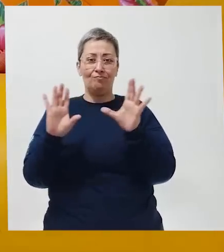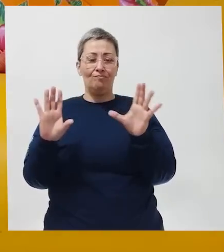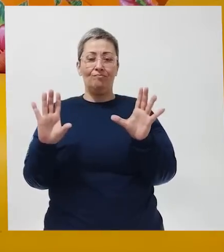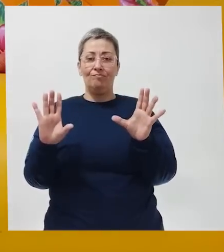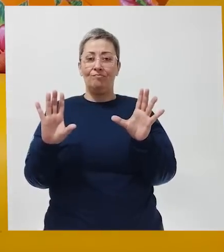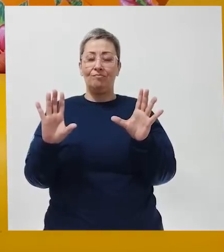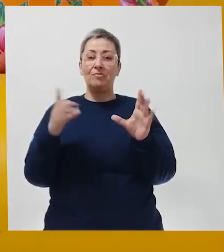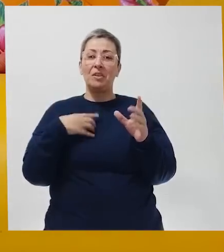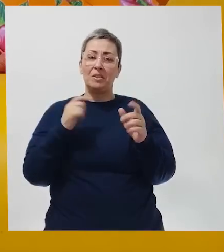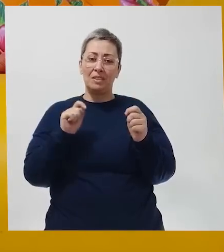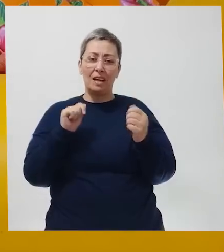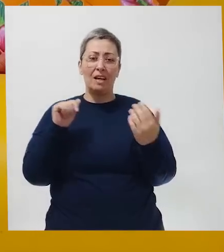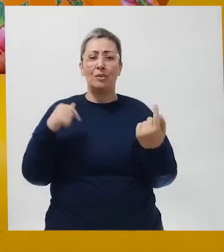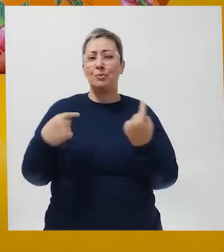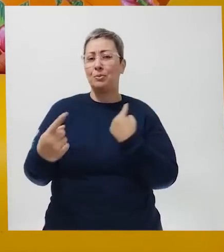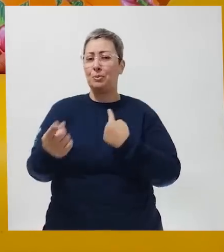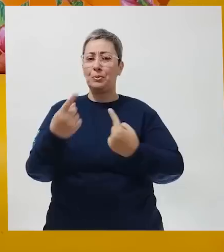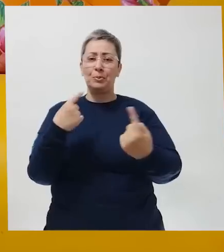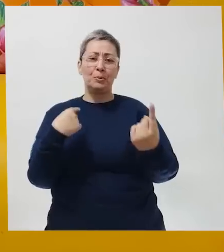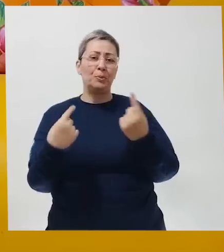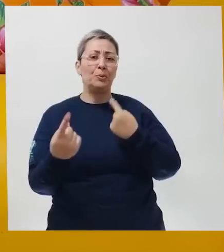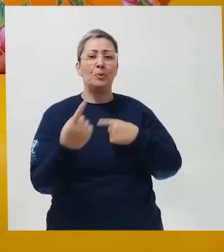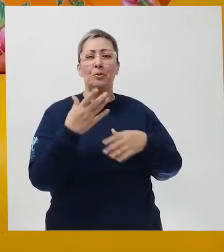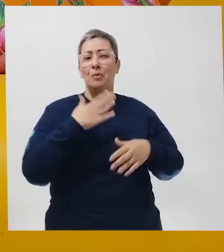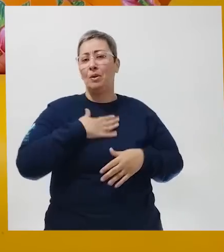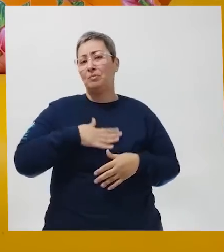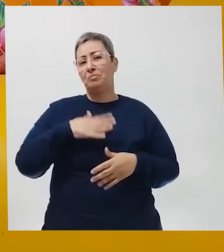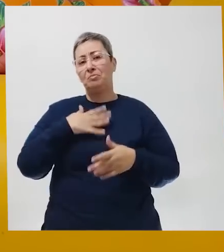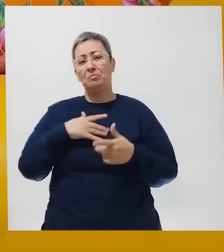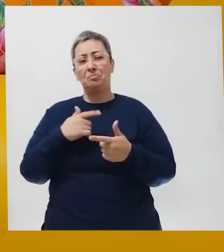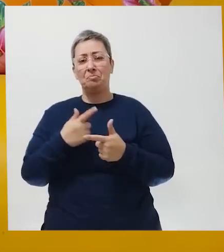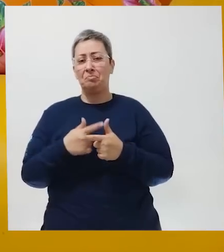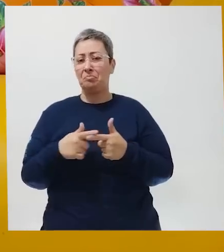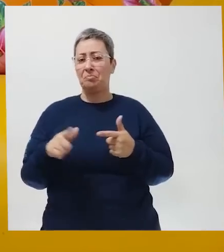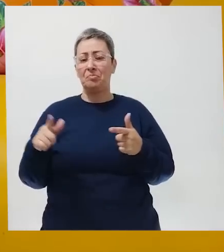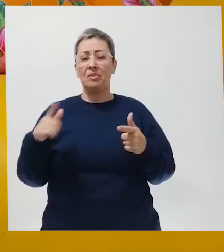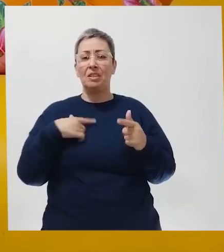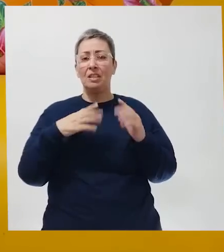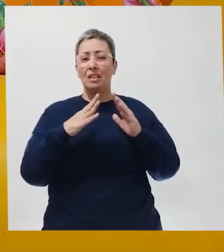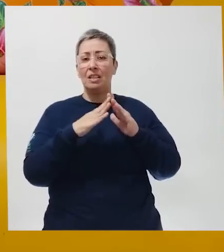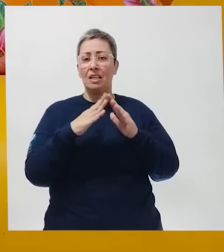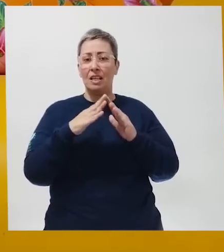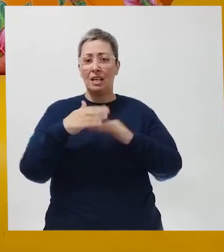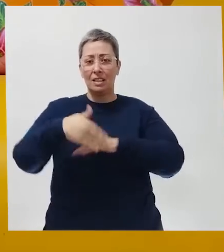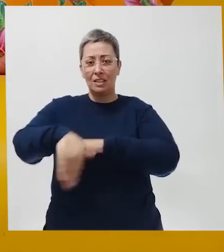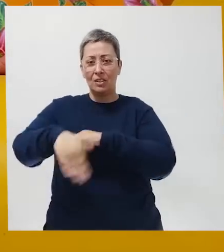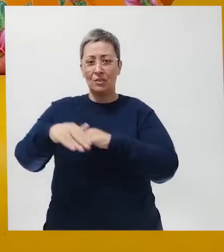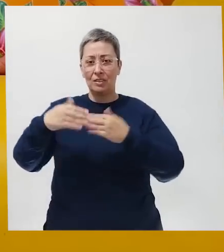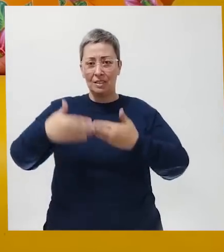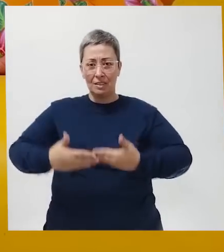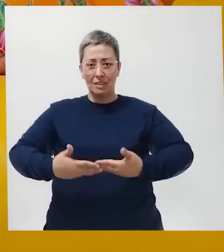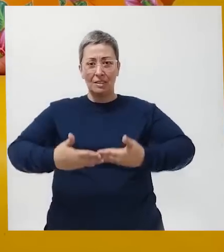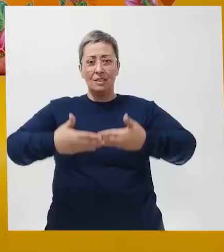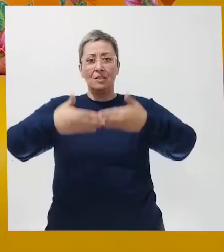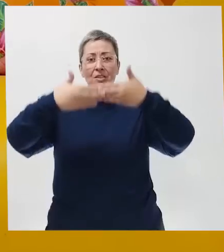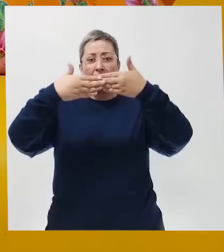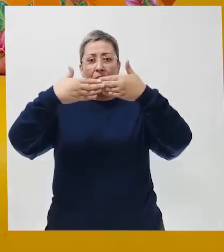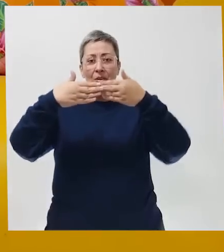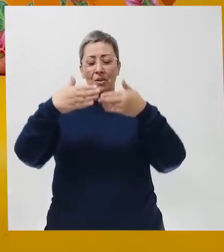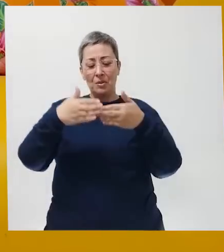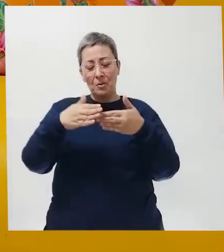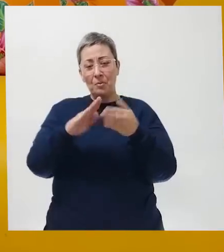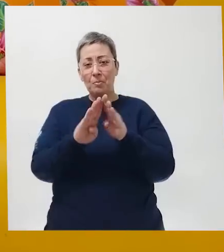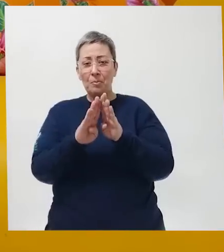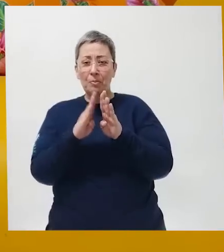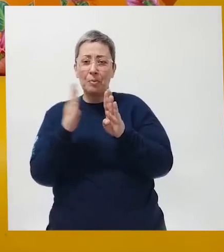Rua de cidade pequena é livre. Dá para ir e vir tranquilamente. Entre a casa e a